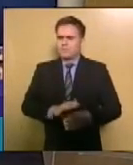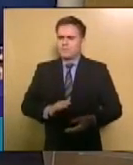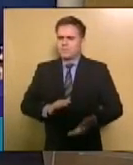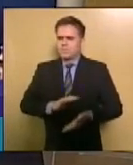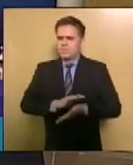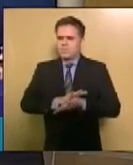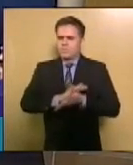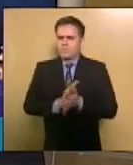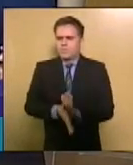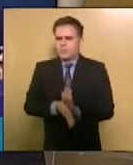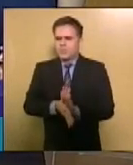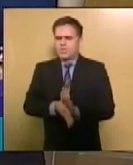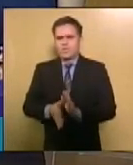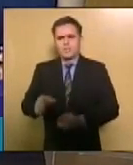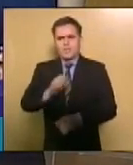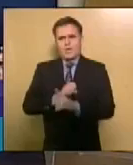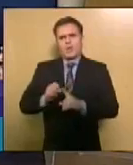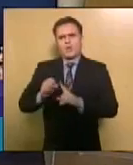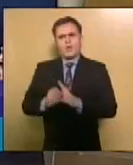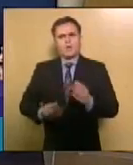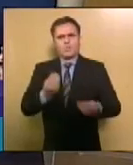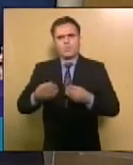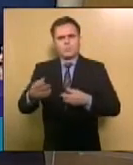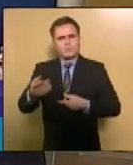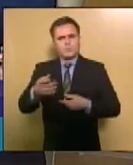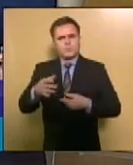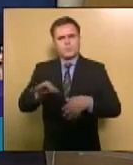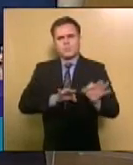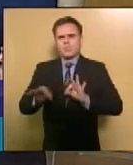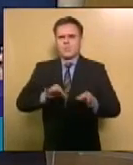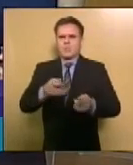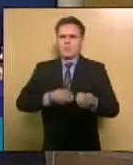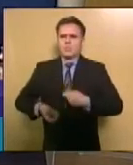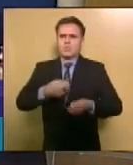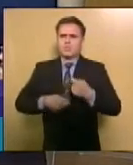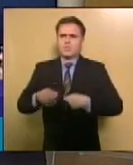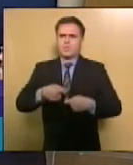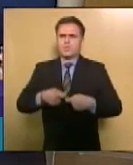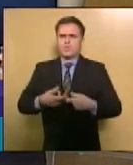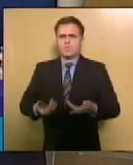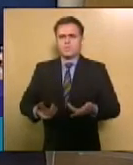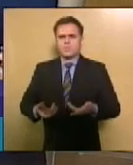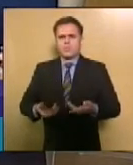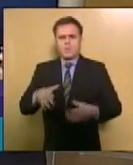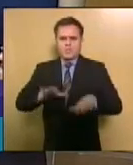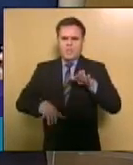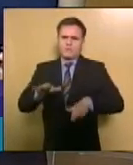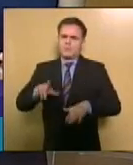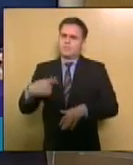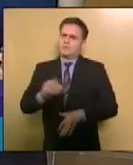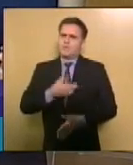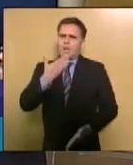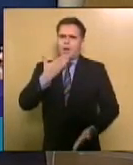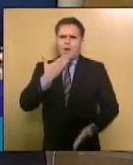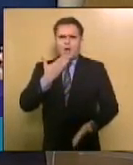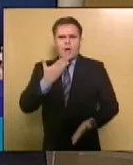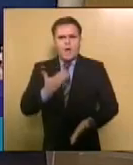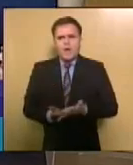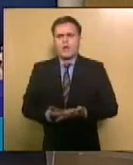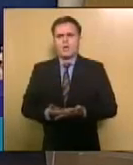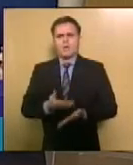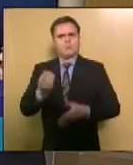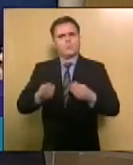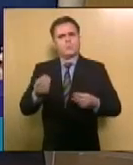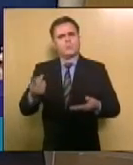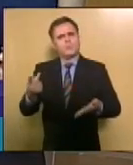social que é a gestão de comunicação institucional a a gente fica sempre perplexo como geralmente